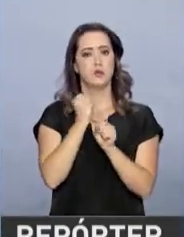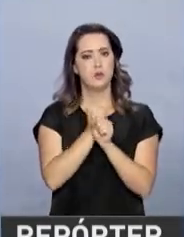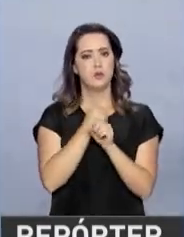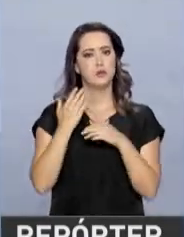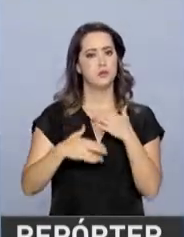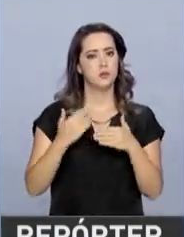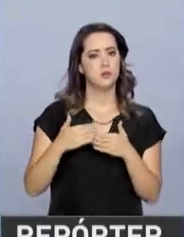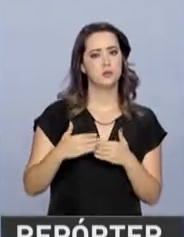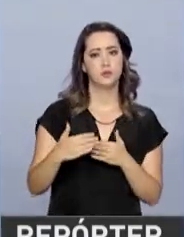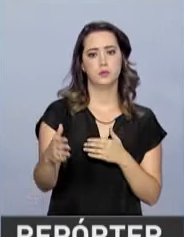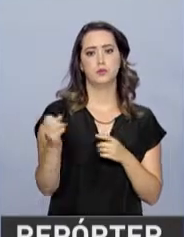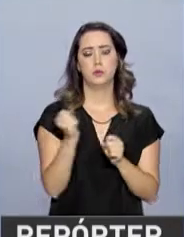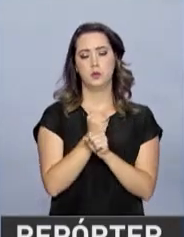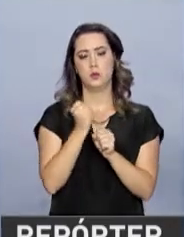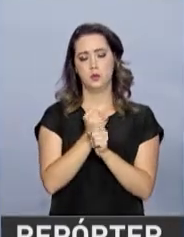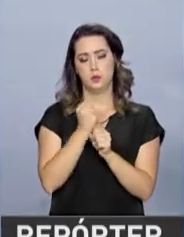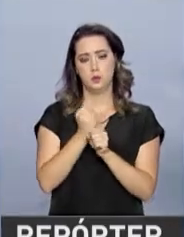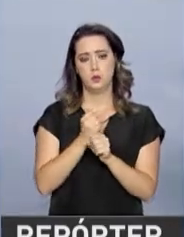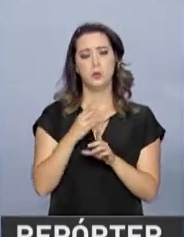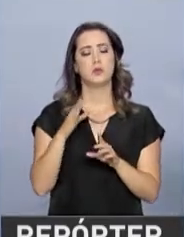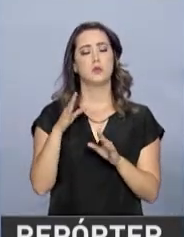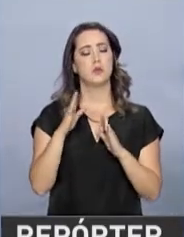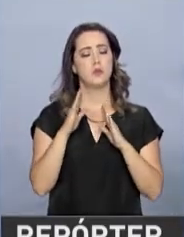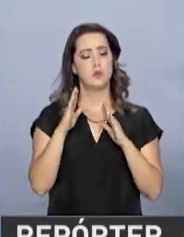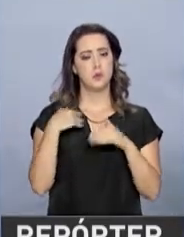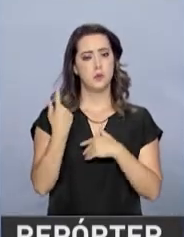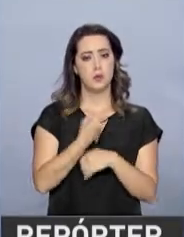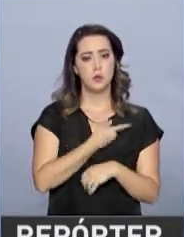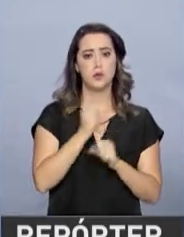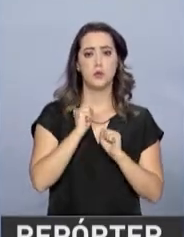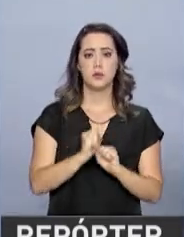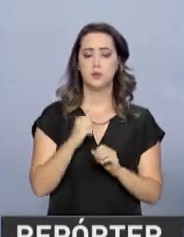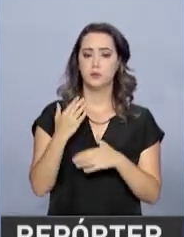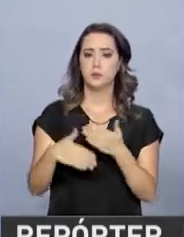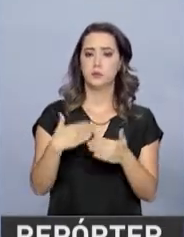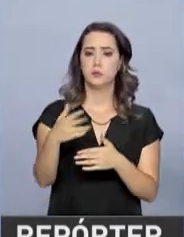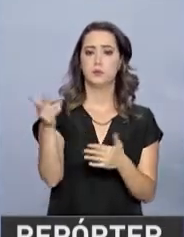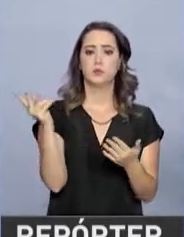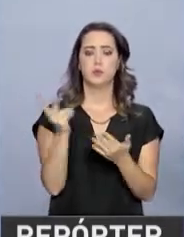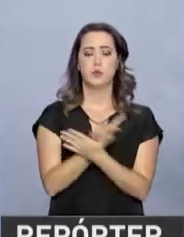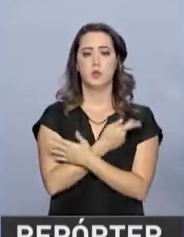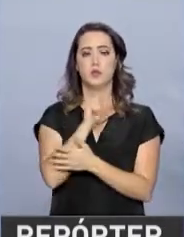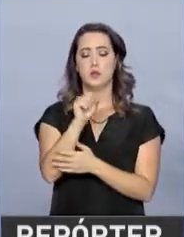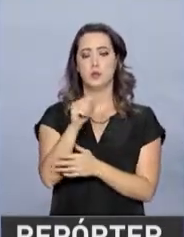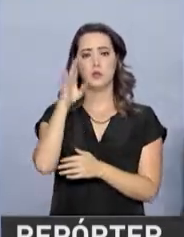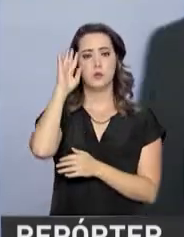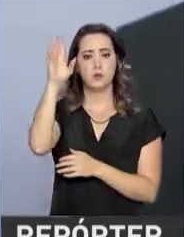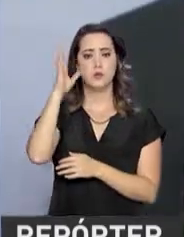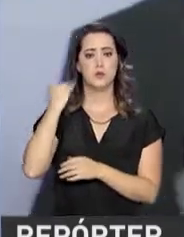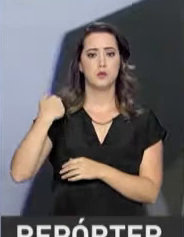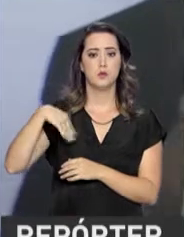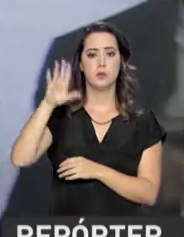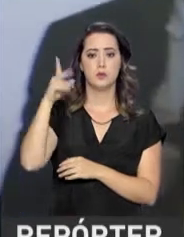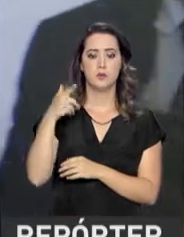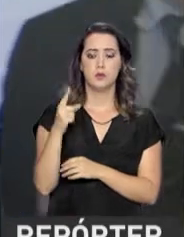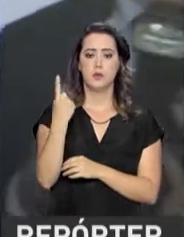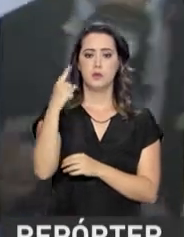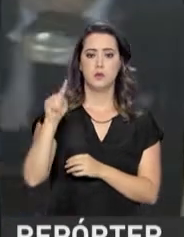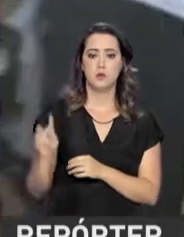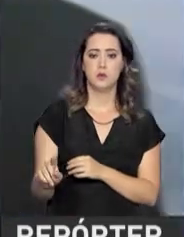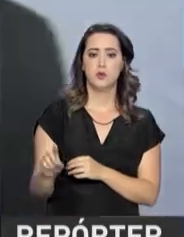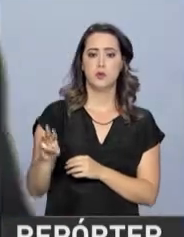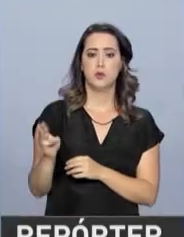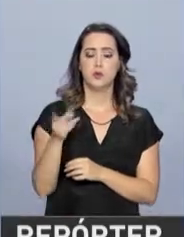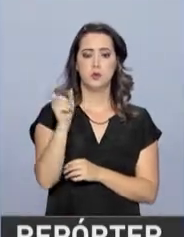construção, que estão em obras, para que nós possamos realizar os sonhos de mais de